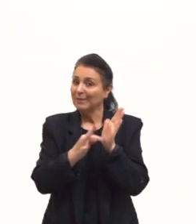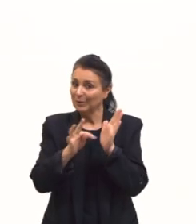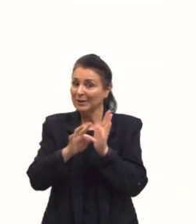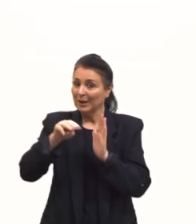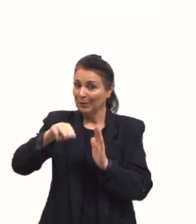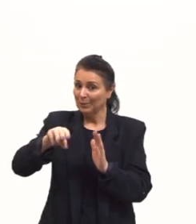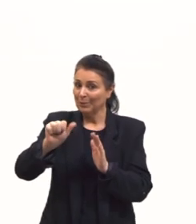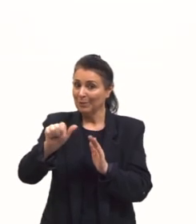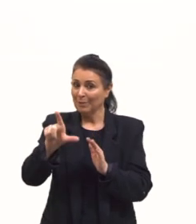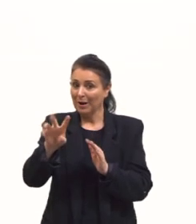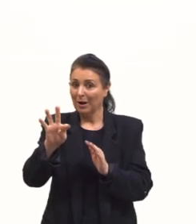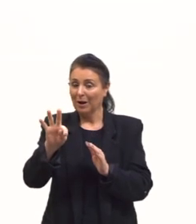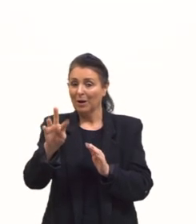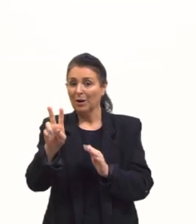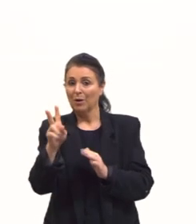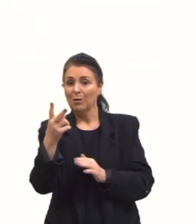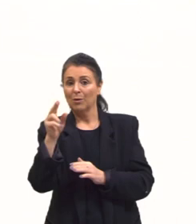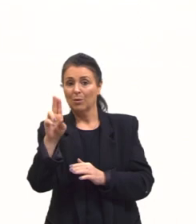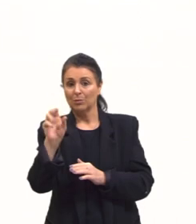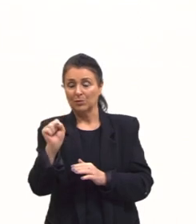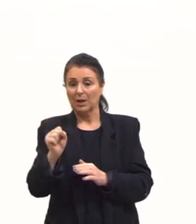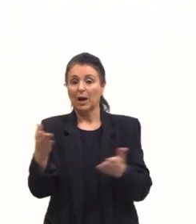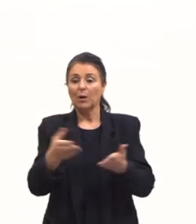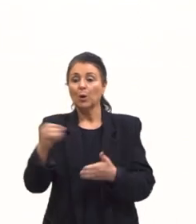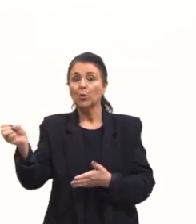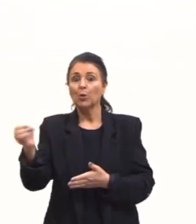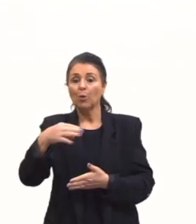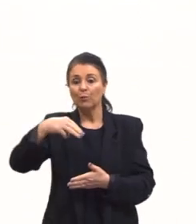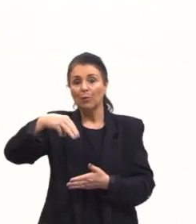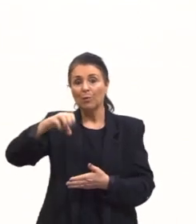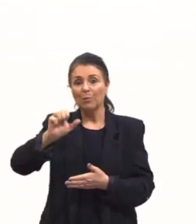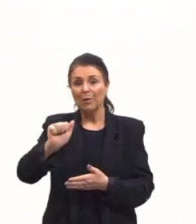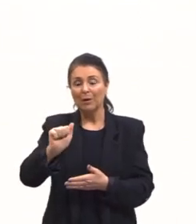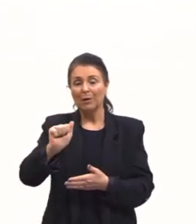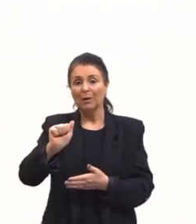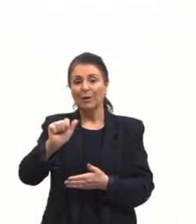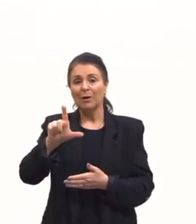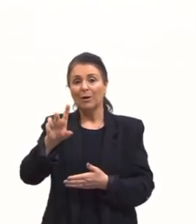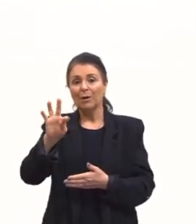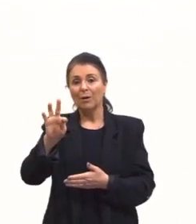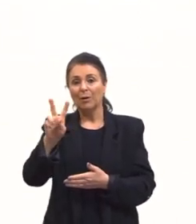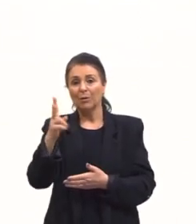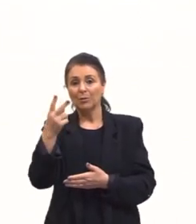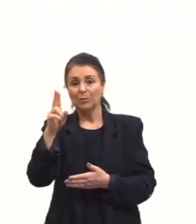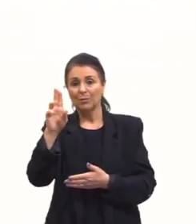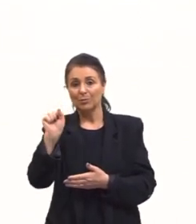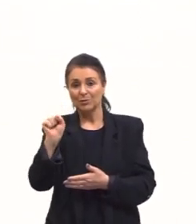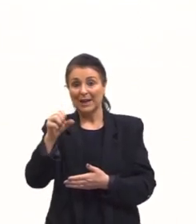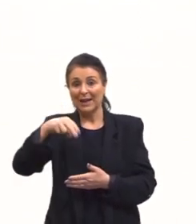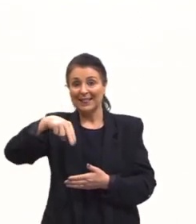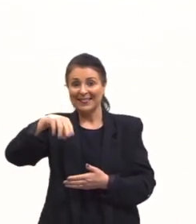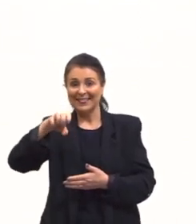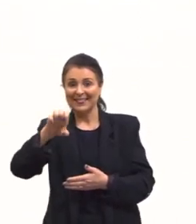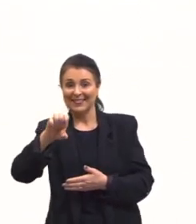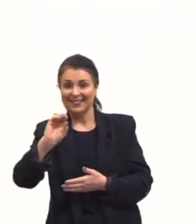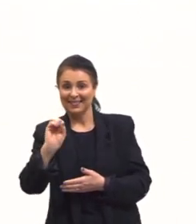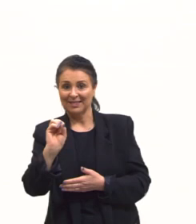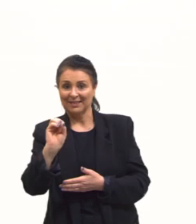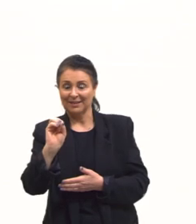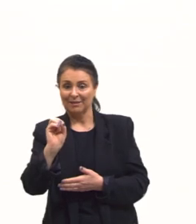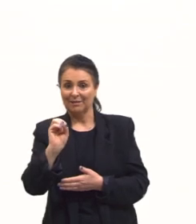dele a neomalthusiana fala justamente muito parecida eu vou requentar o mal Tu só que em vez de eu falar